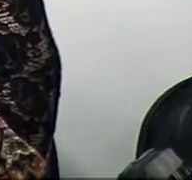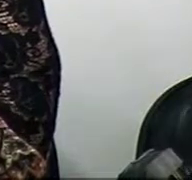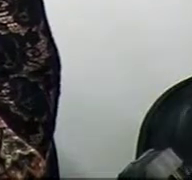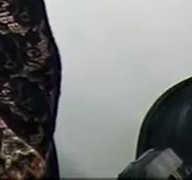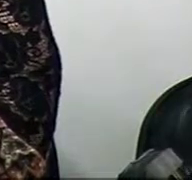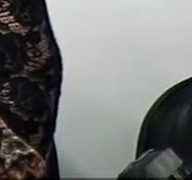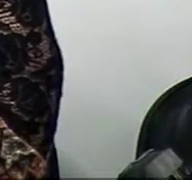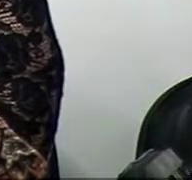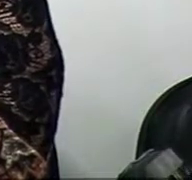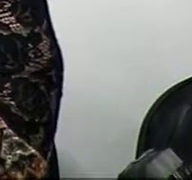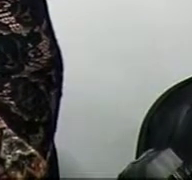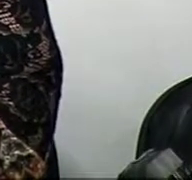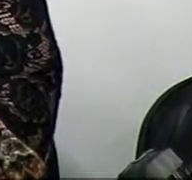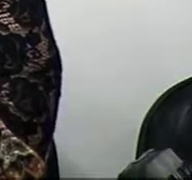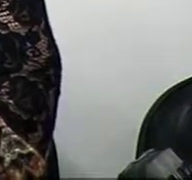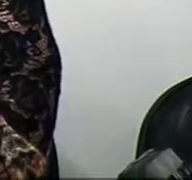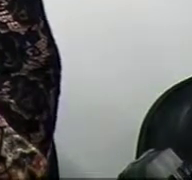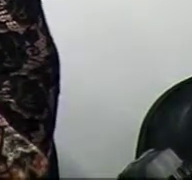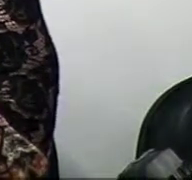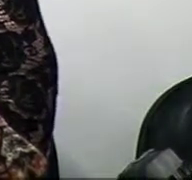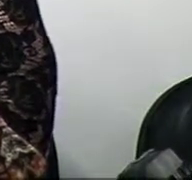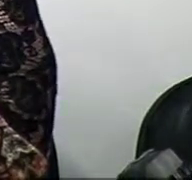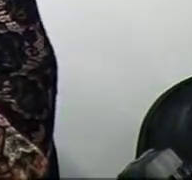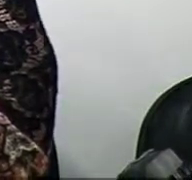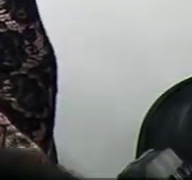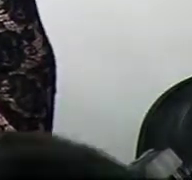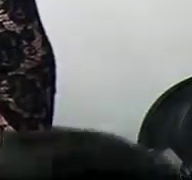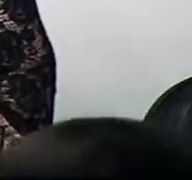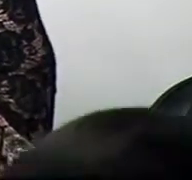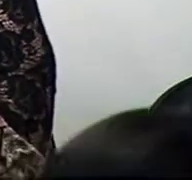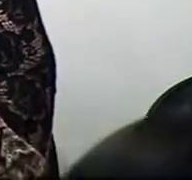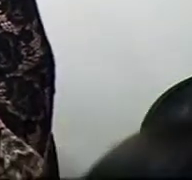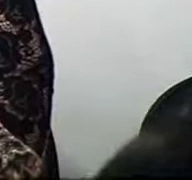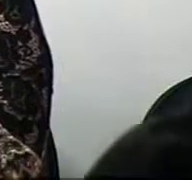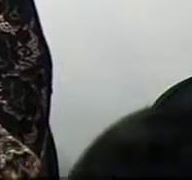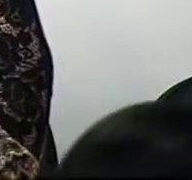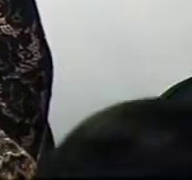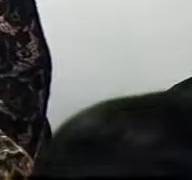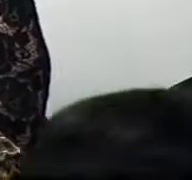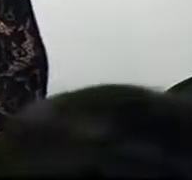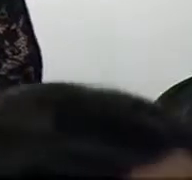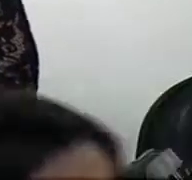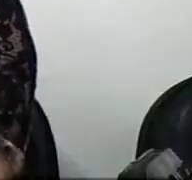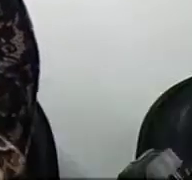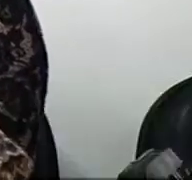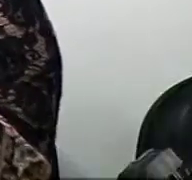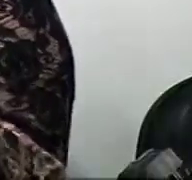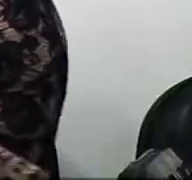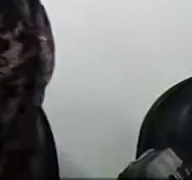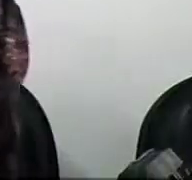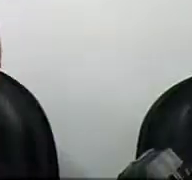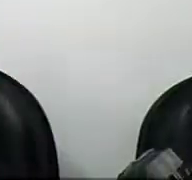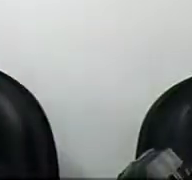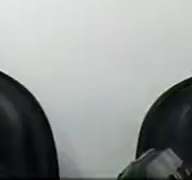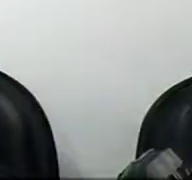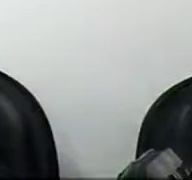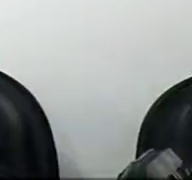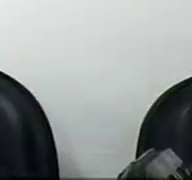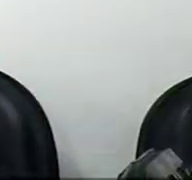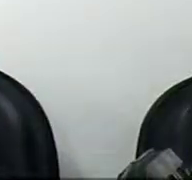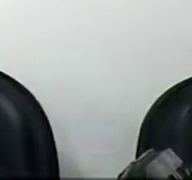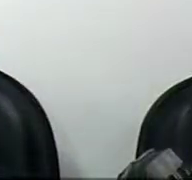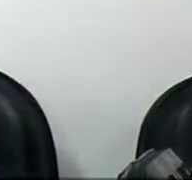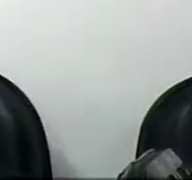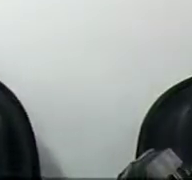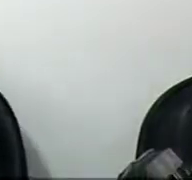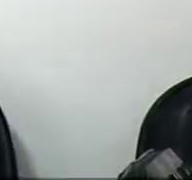falar apenas do surdo. Eu acho que a gente tem que falar de um modo geral. E ela citou